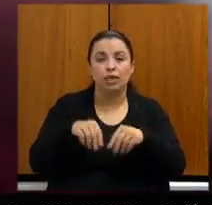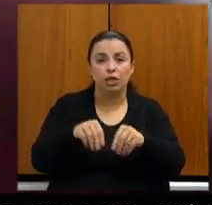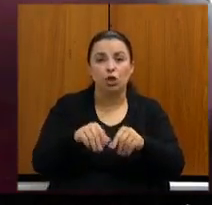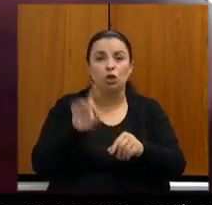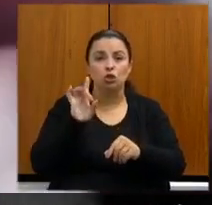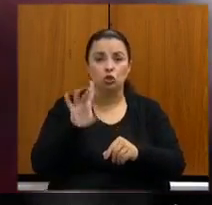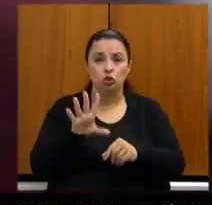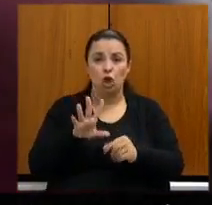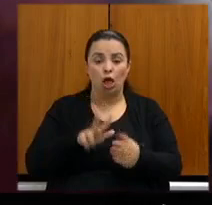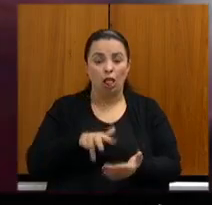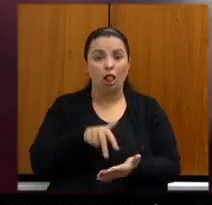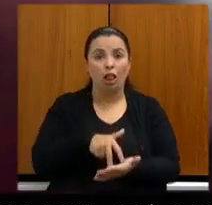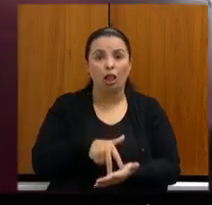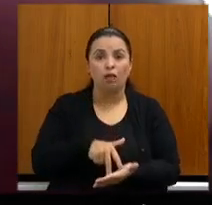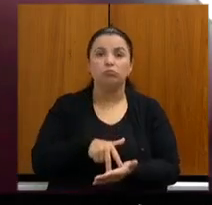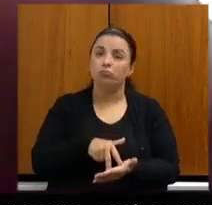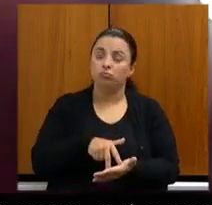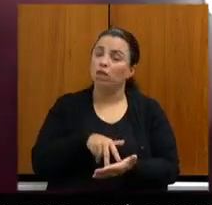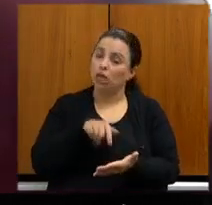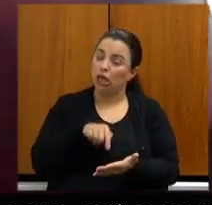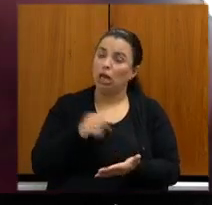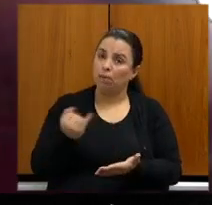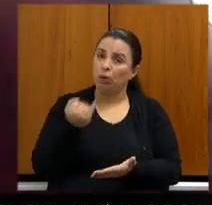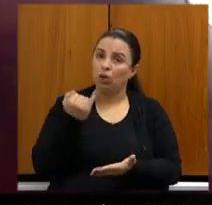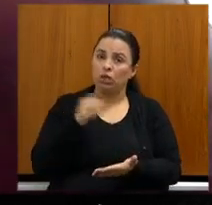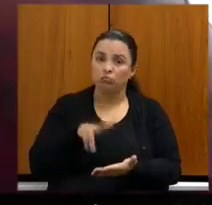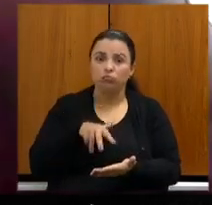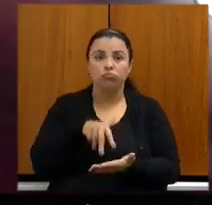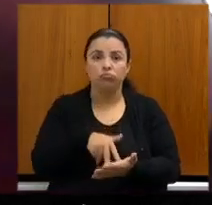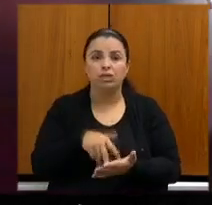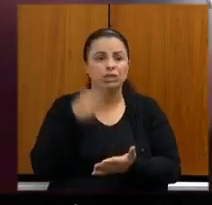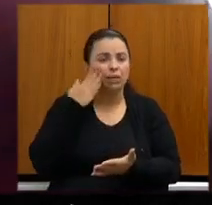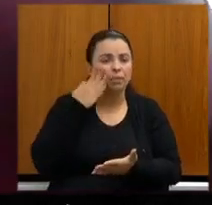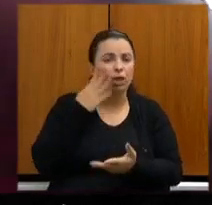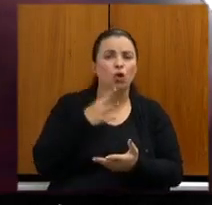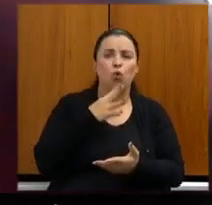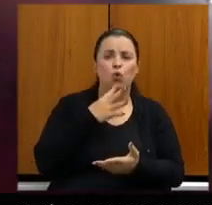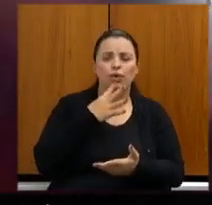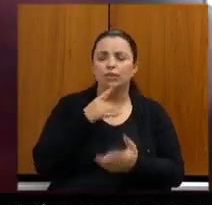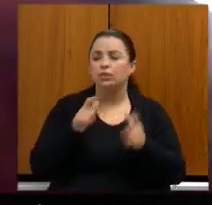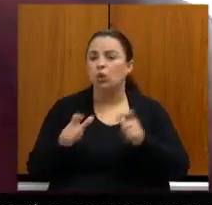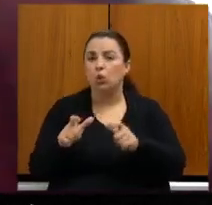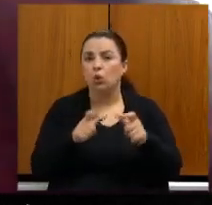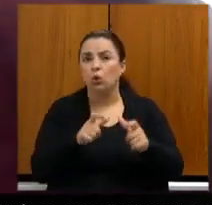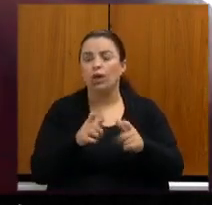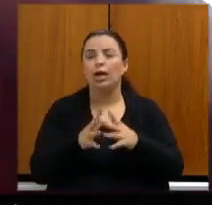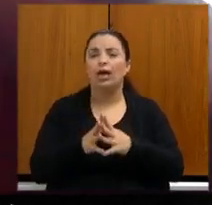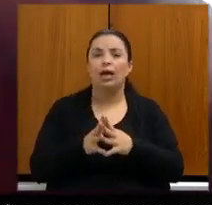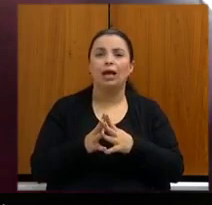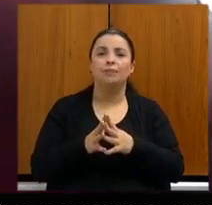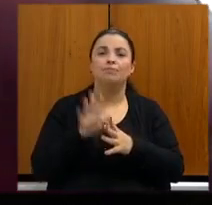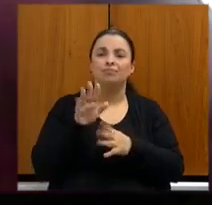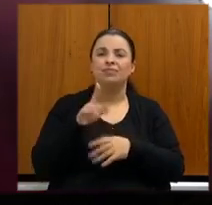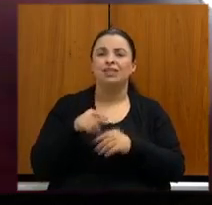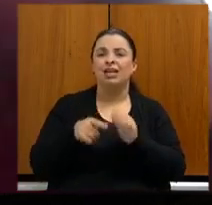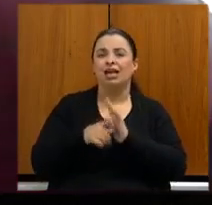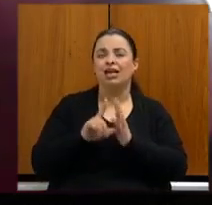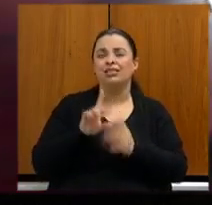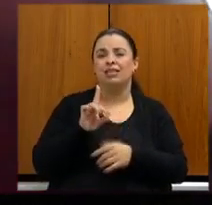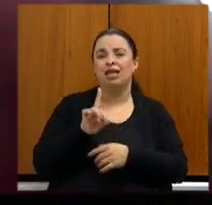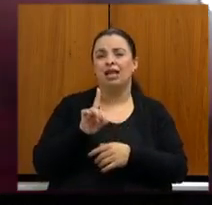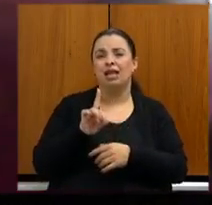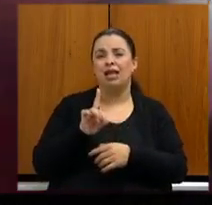física que eu acho importante cima né é deitada Andreia falou sobre de repente regionalizar a mesa de